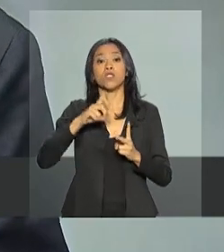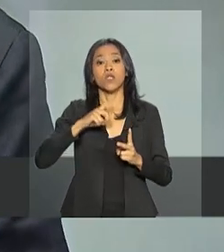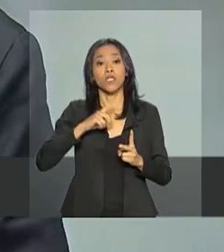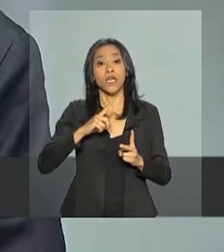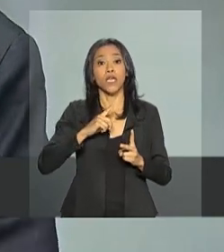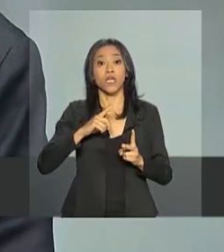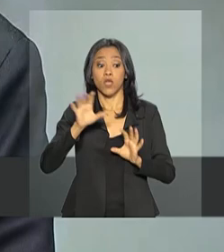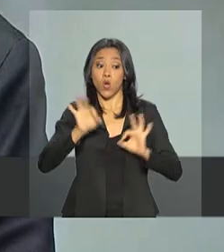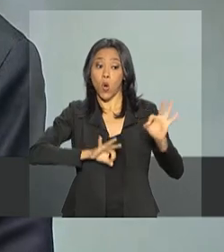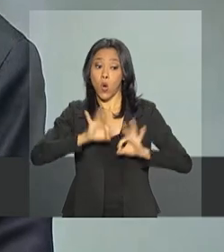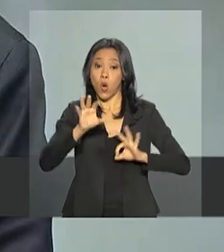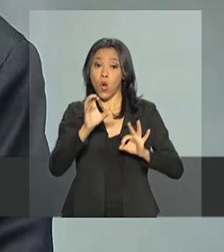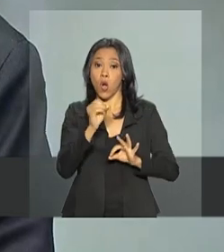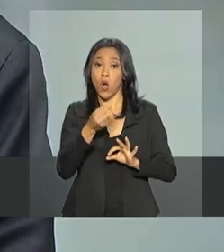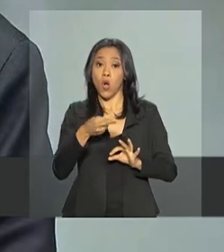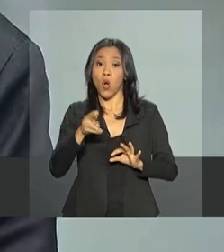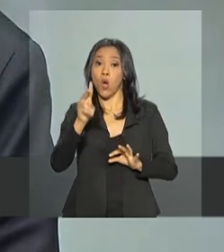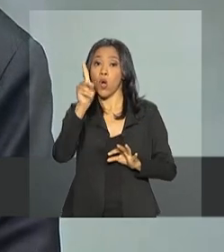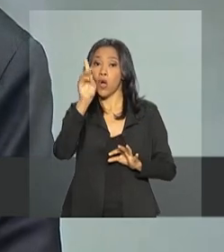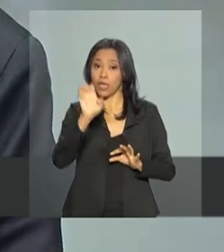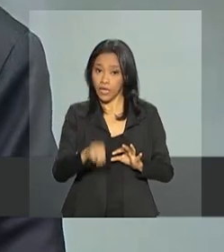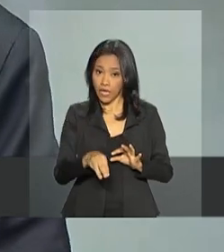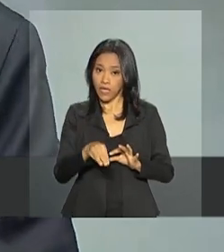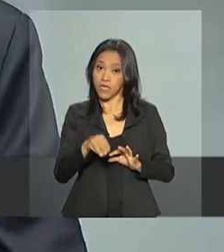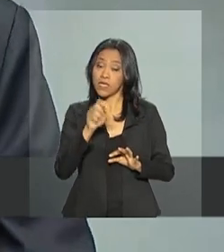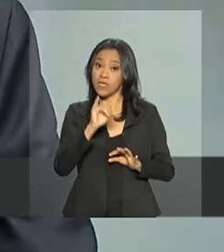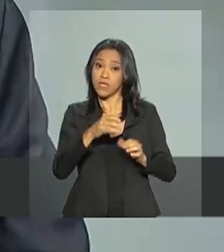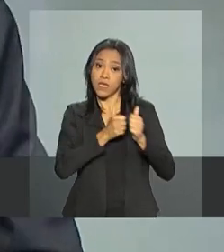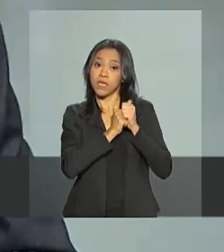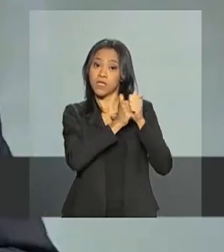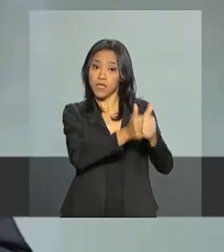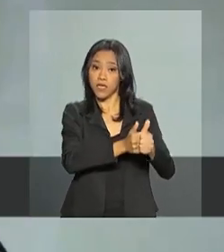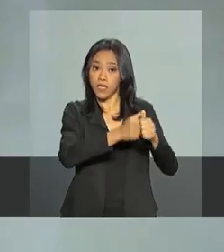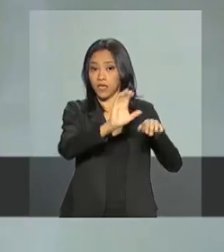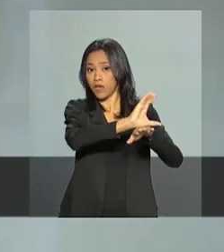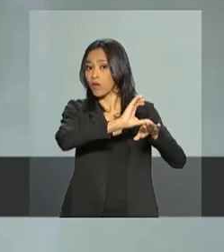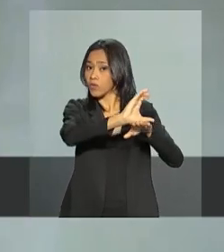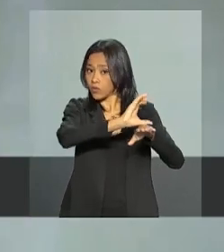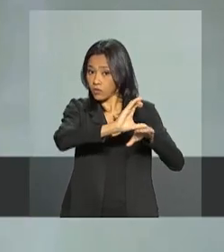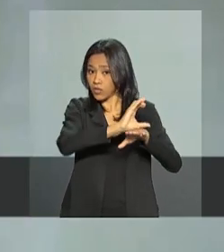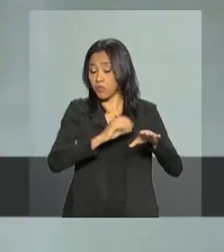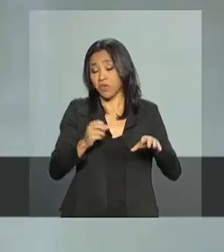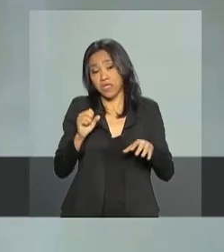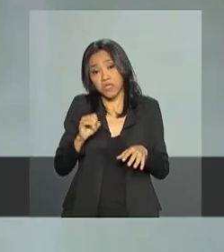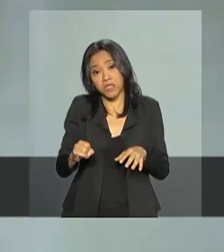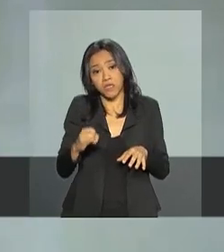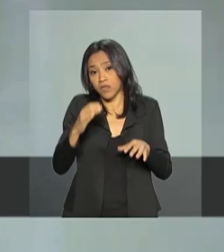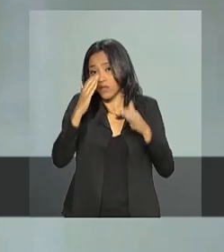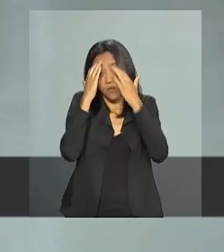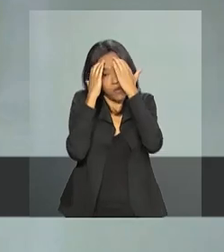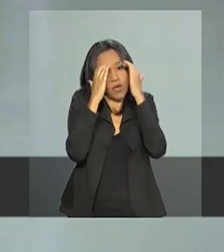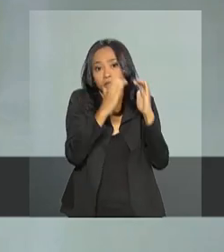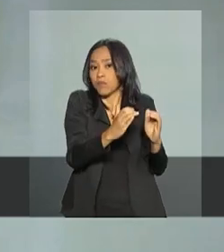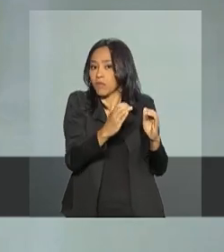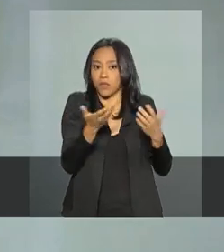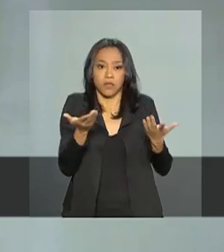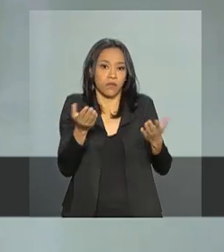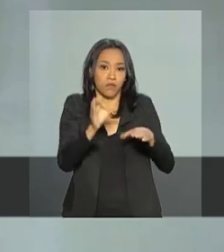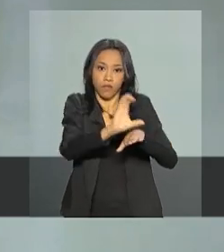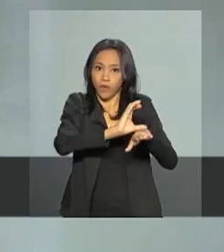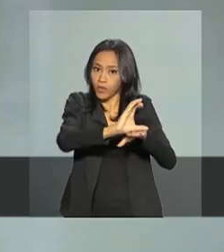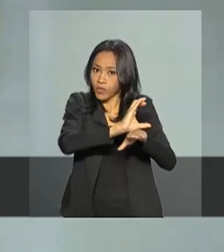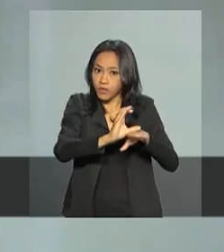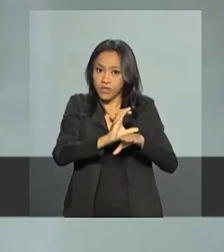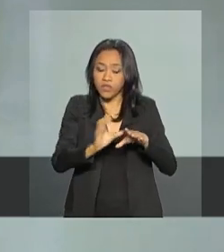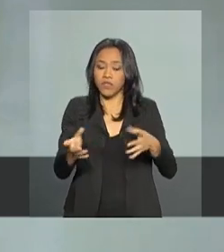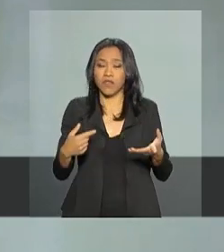se houver o cumprimento da norma jurídica. Porque o descumprimento da norma jurídica leva à instabilidade. Assim